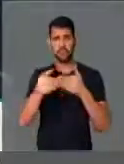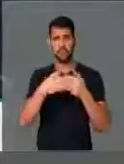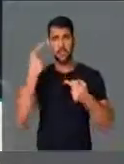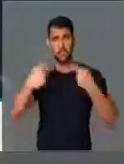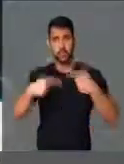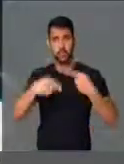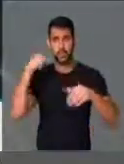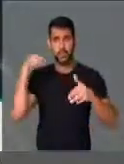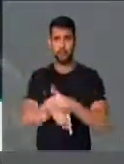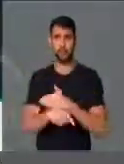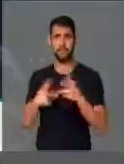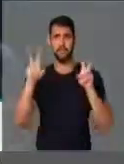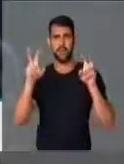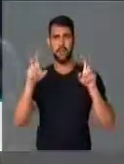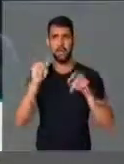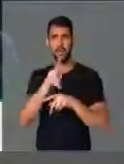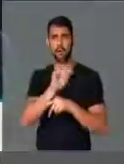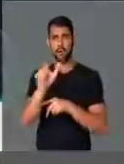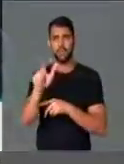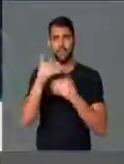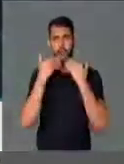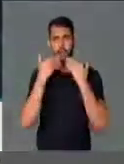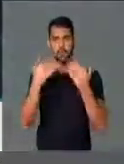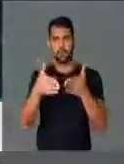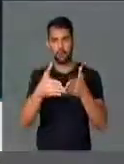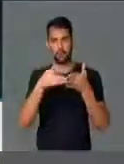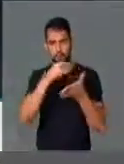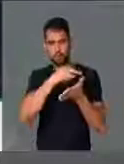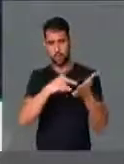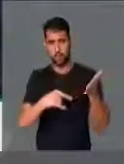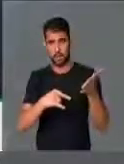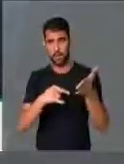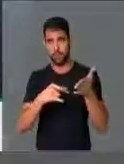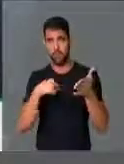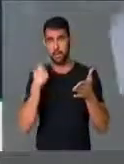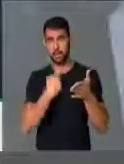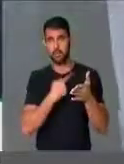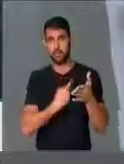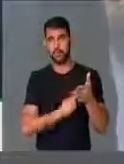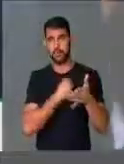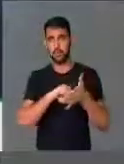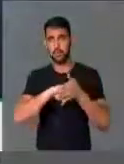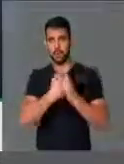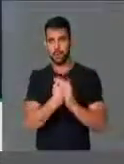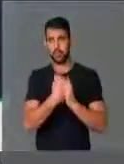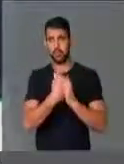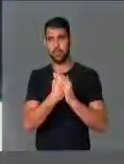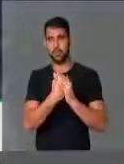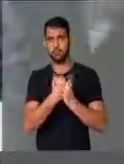ampla discussão. O pessoal apresentou o requerimento e nós estamos em obstrução.